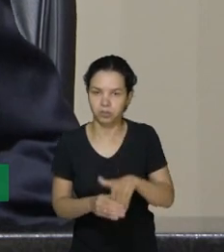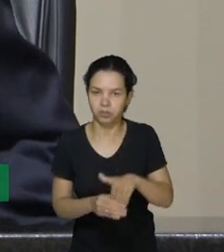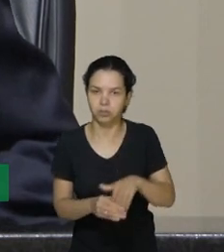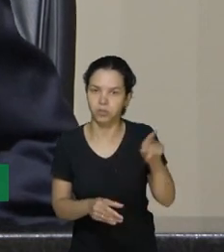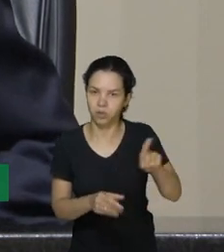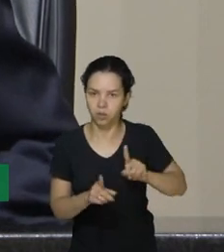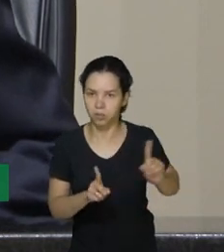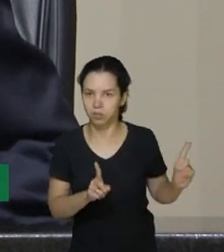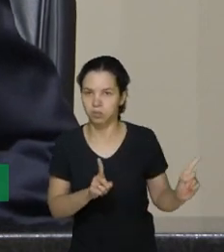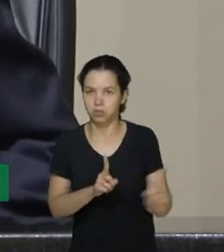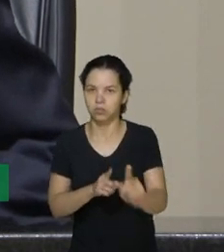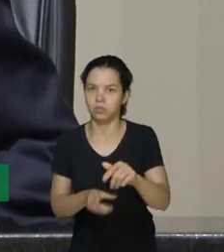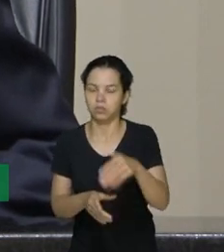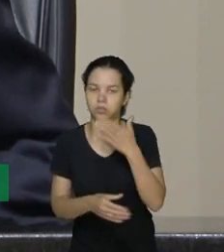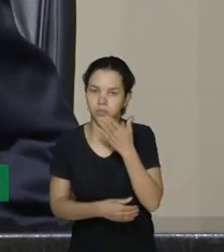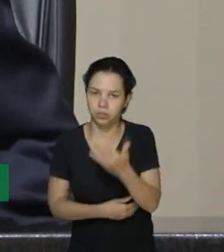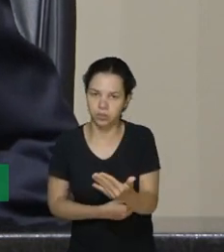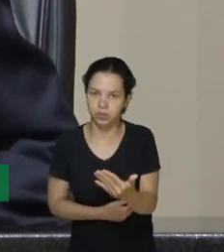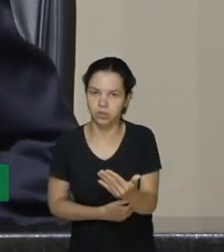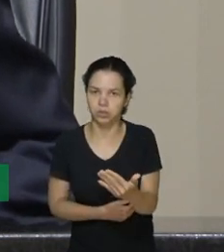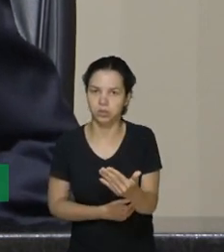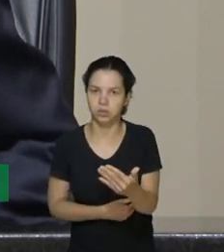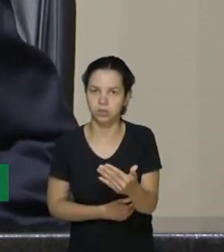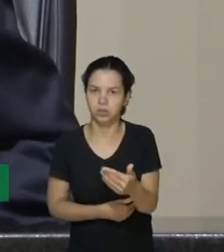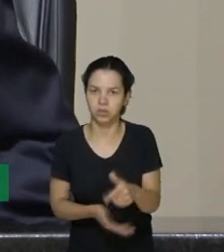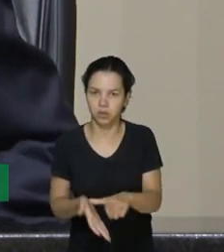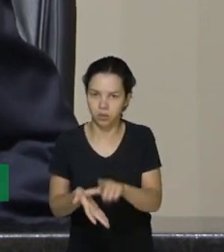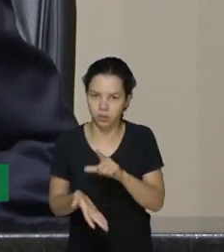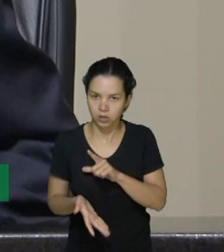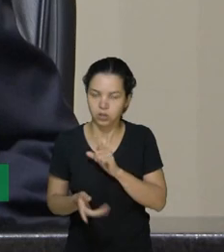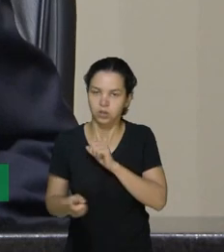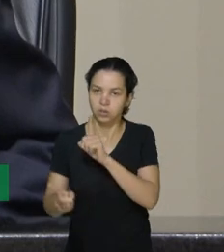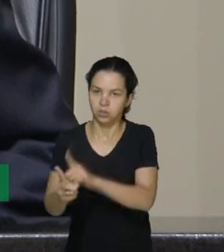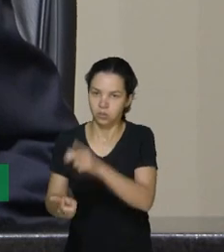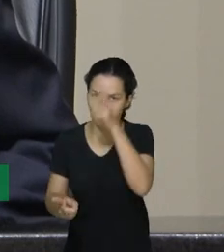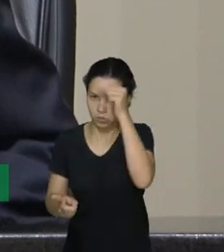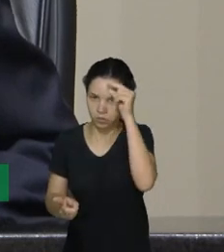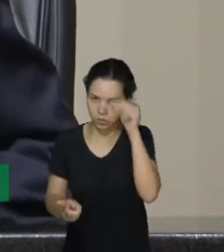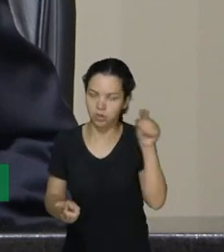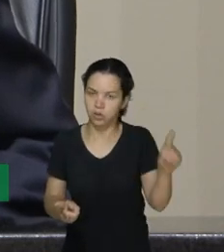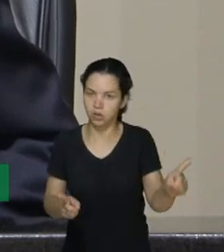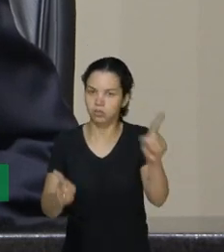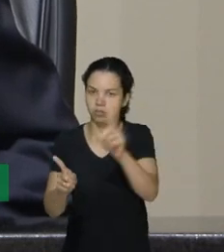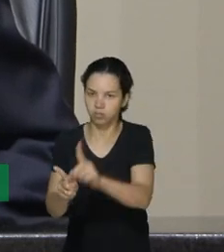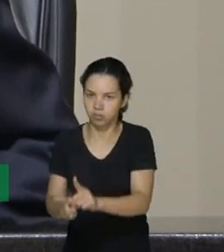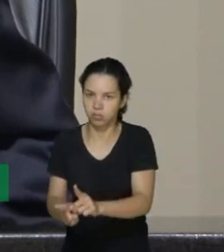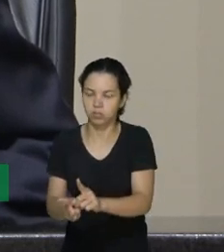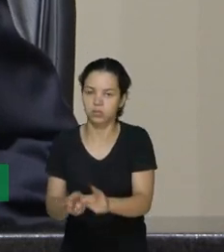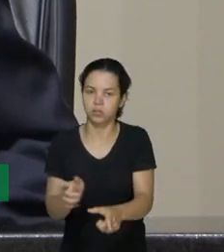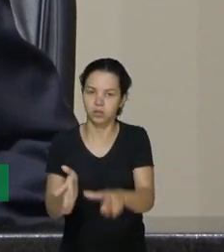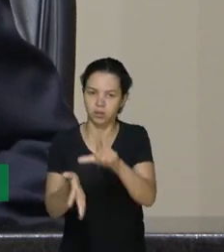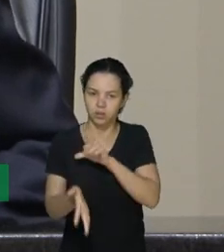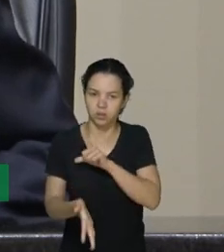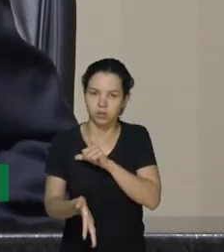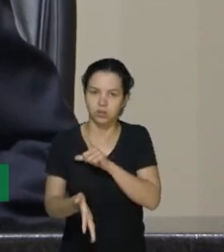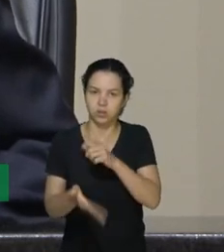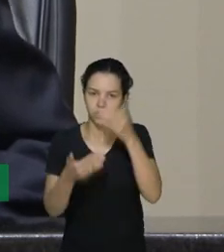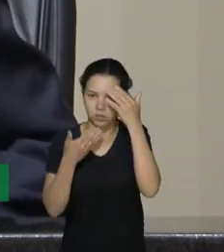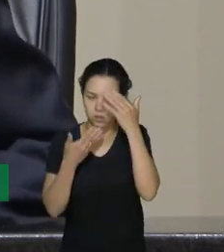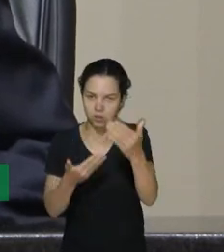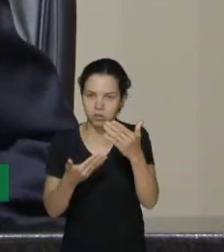minha frente para pedir. Antes que eu fosse atender o prefeito, ele atendia o prefeito antes. Agradecer ao meu